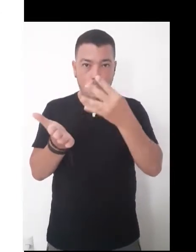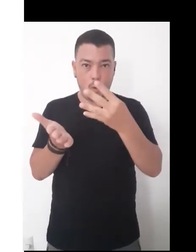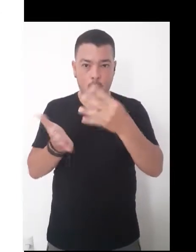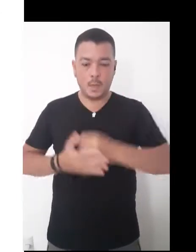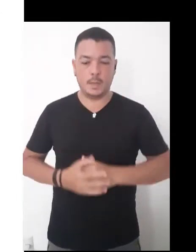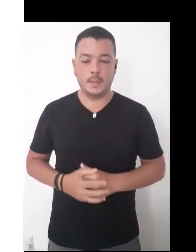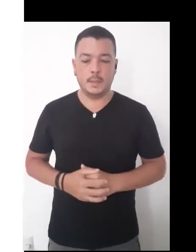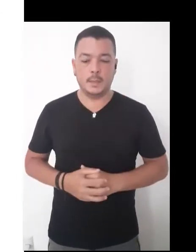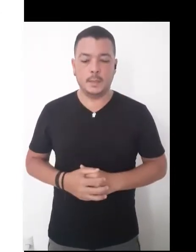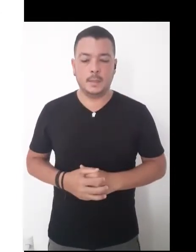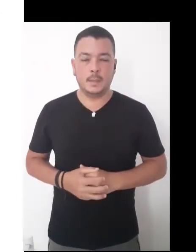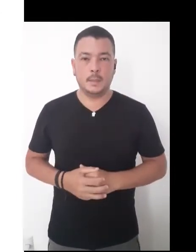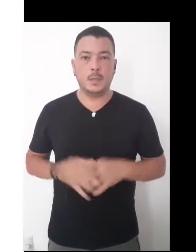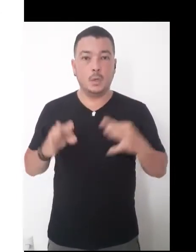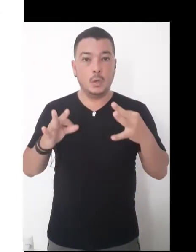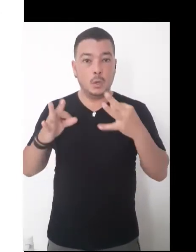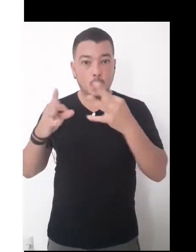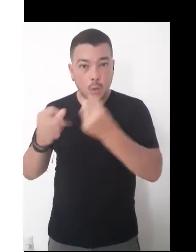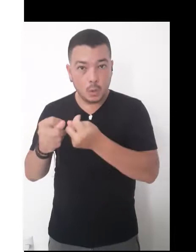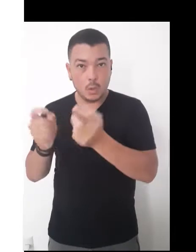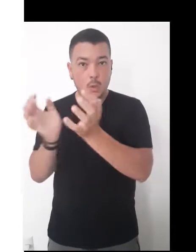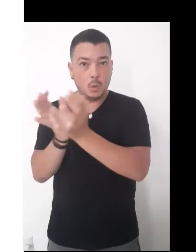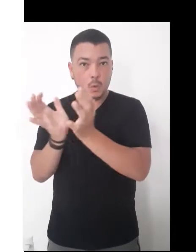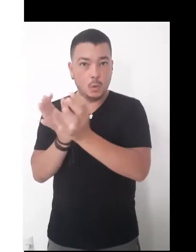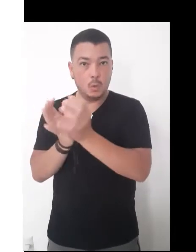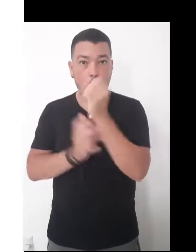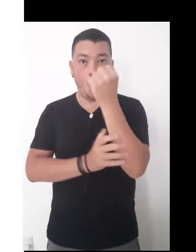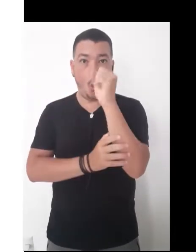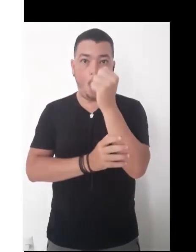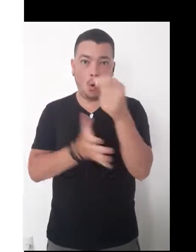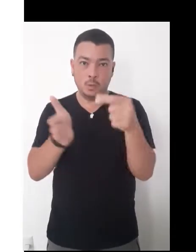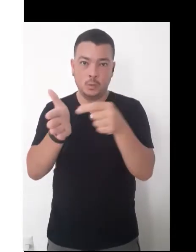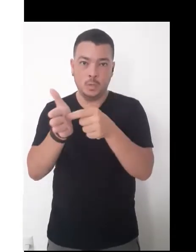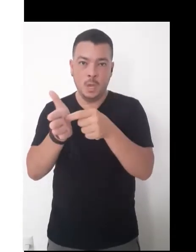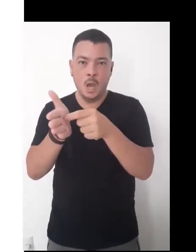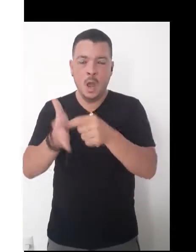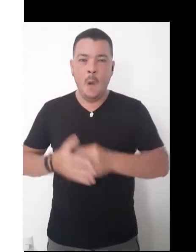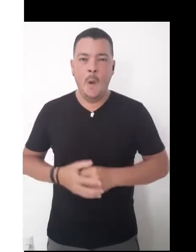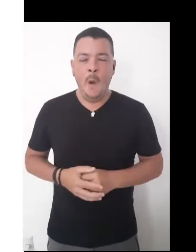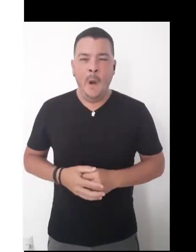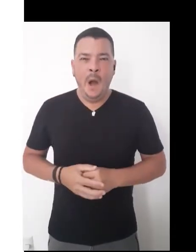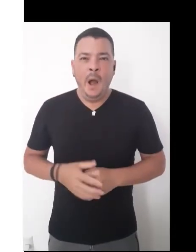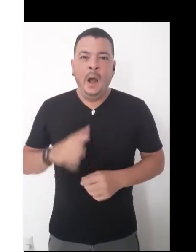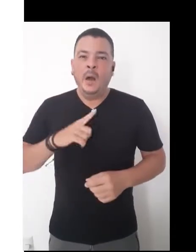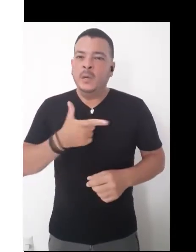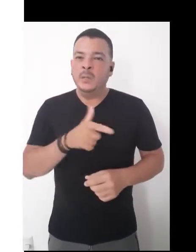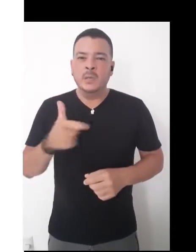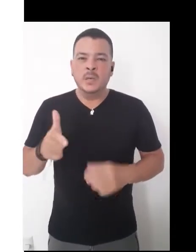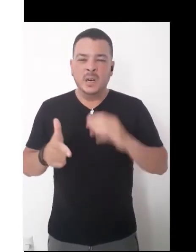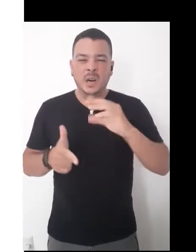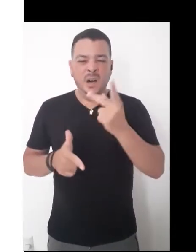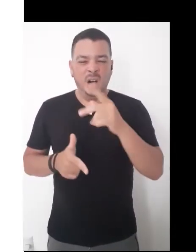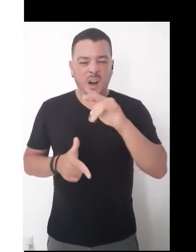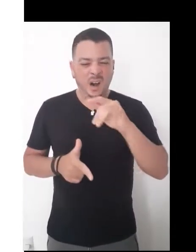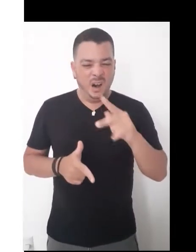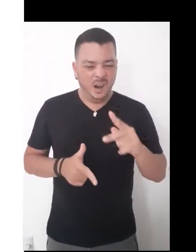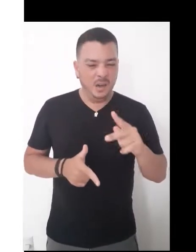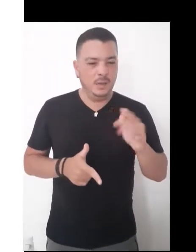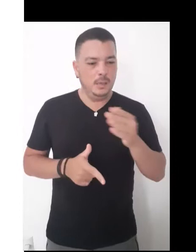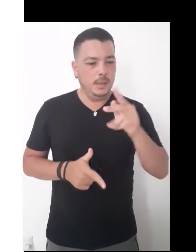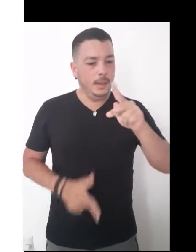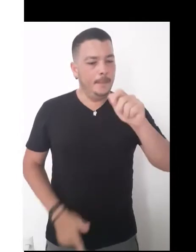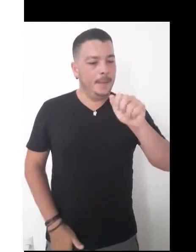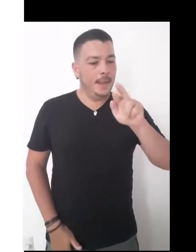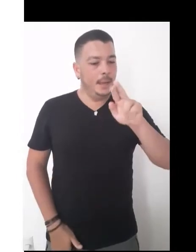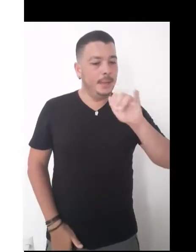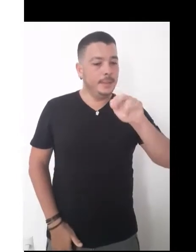aqui. Totalizando esses dois grupos, totalizando 8 chips de memória. Eu também não tenho um chip de paridade, que verifica erros no